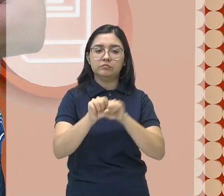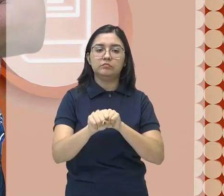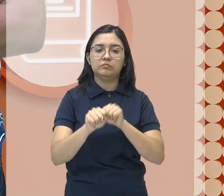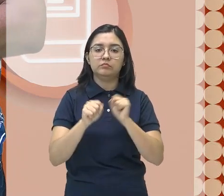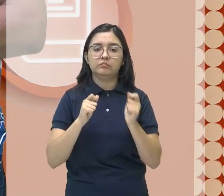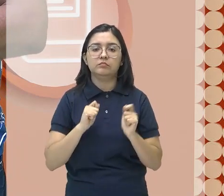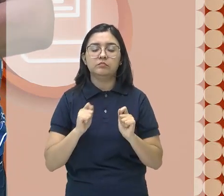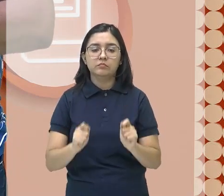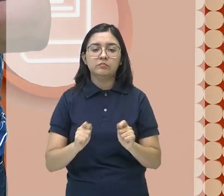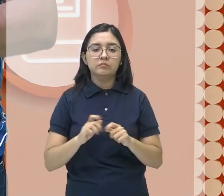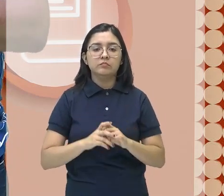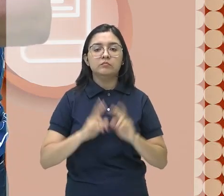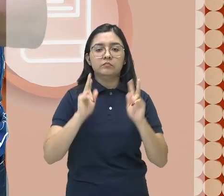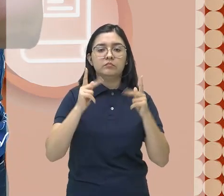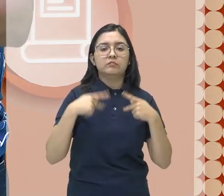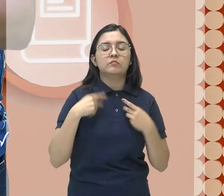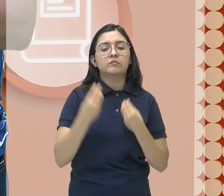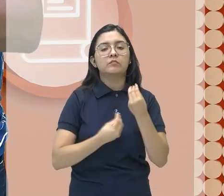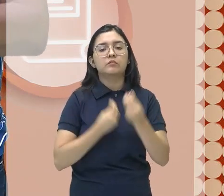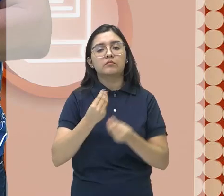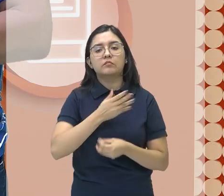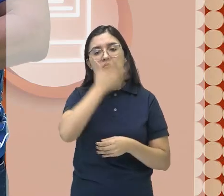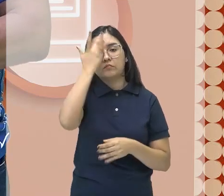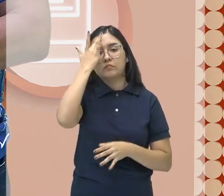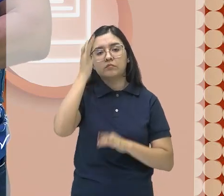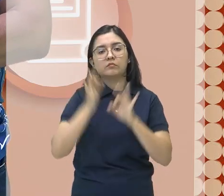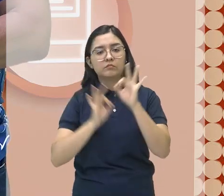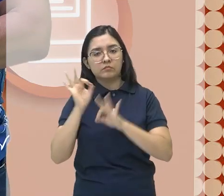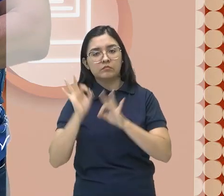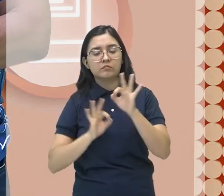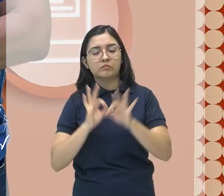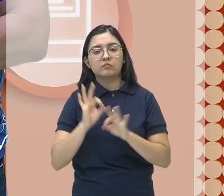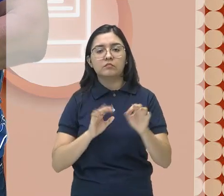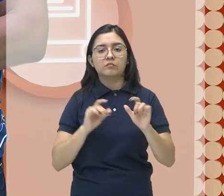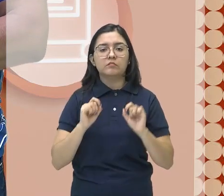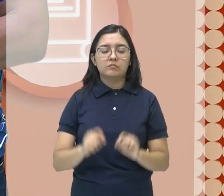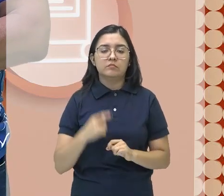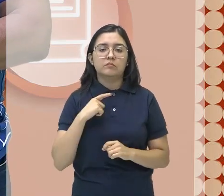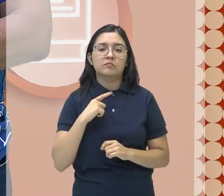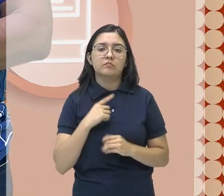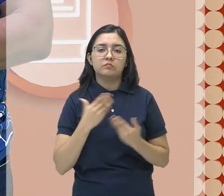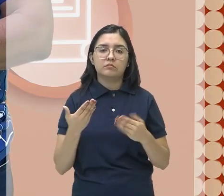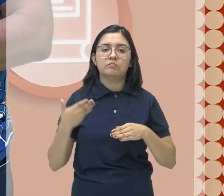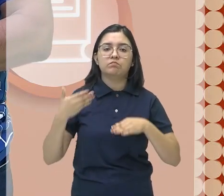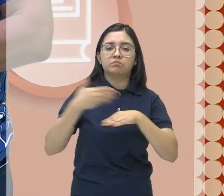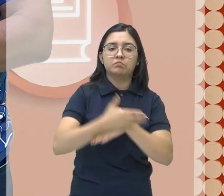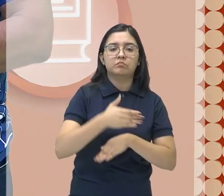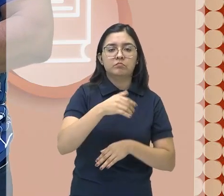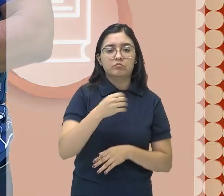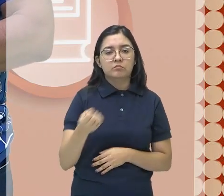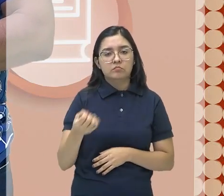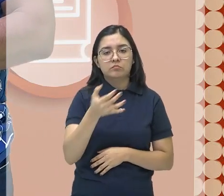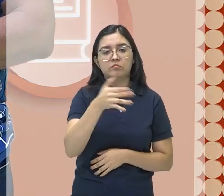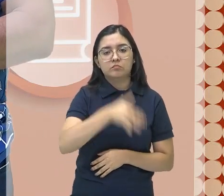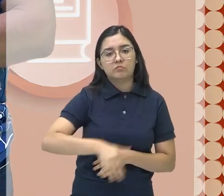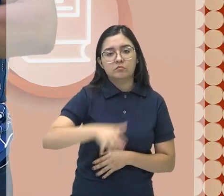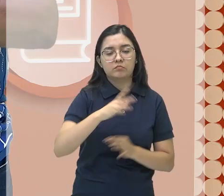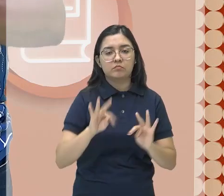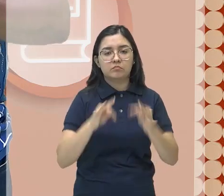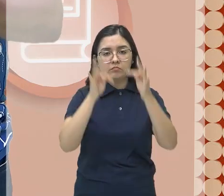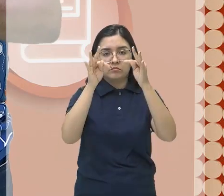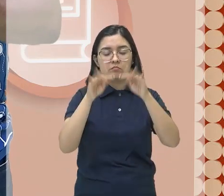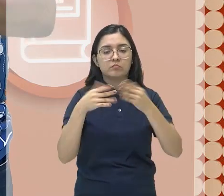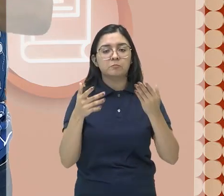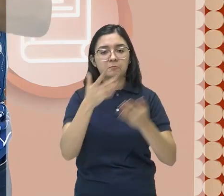de capital humano, como é que essas pessoas vão se preparar para enfrentar esse novo mundo aí, com as tecnologias, né? Será que